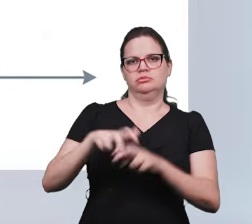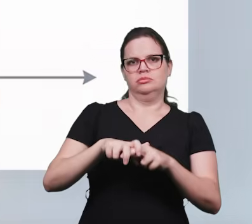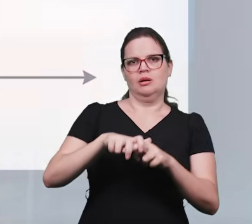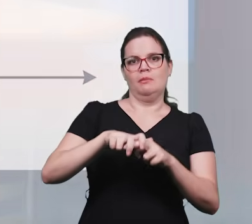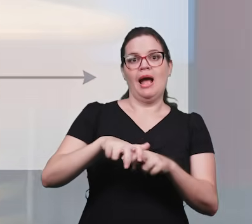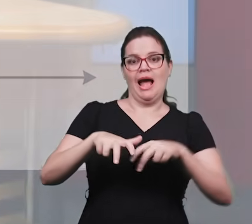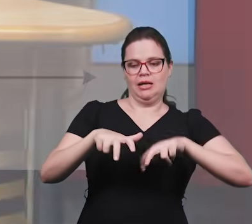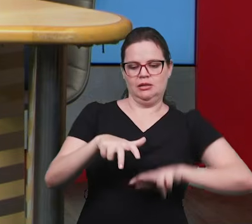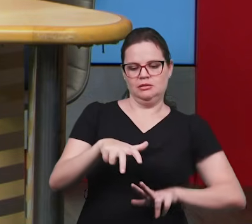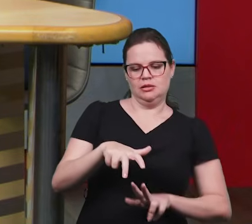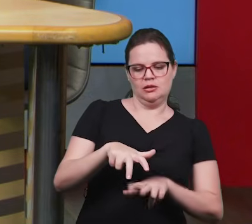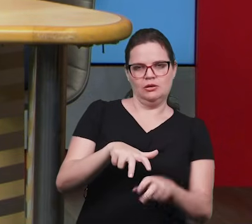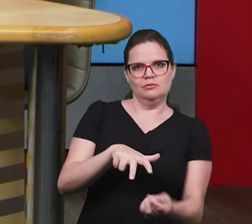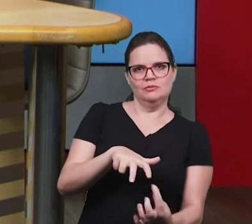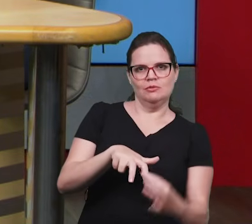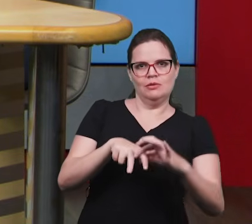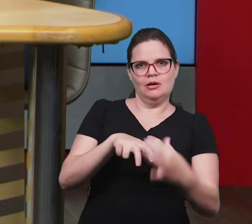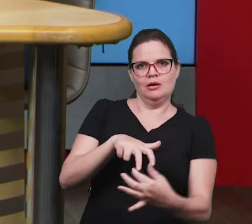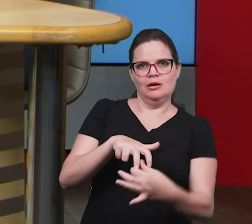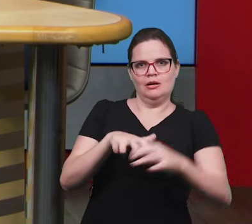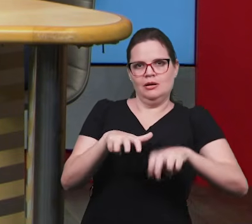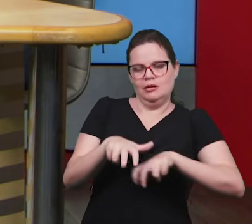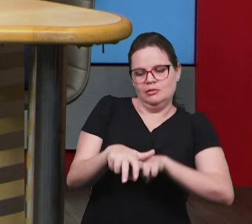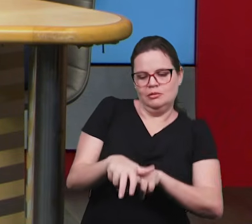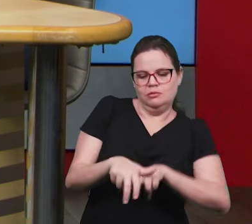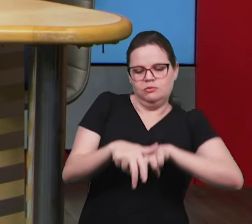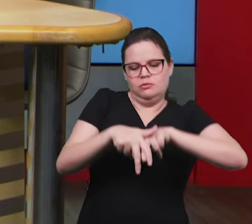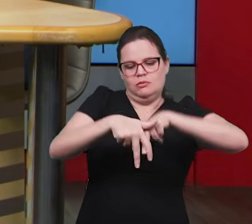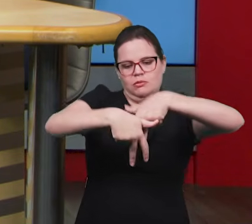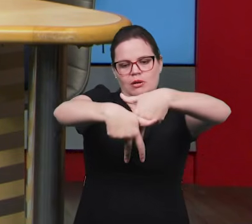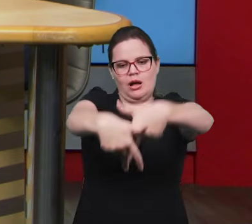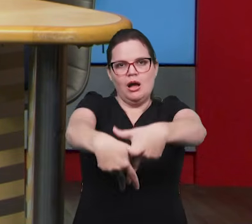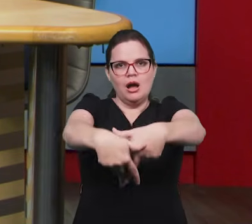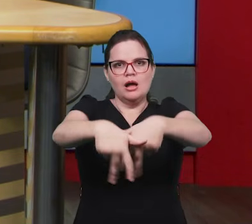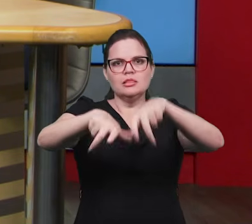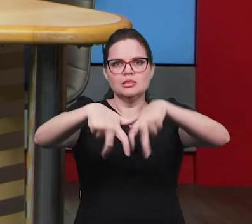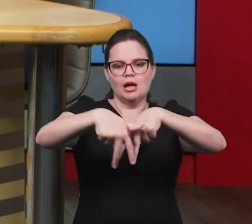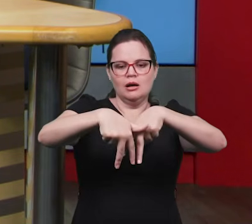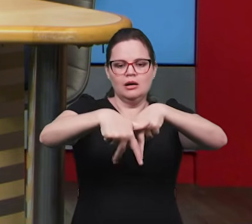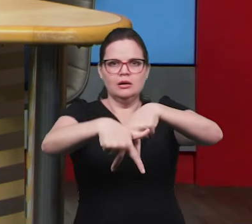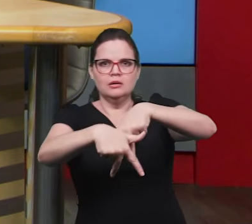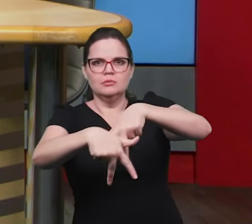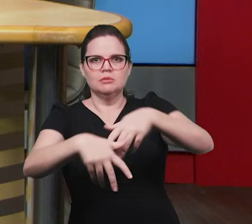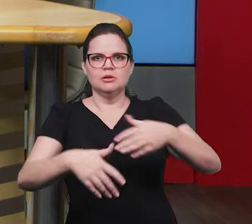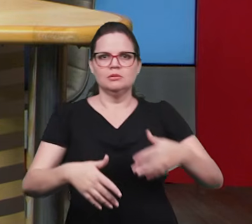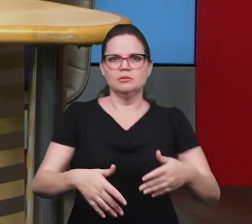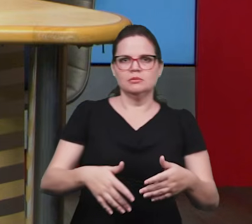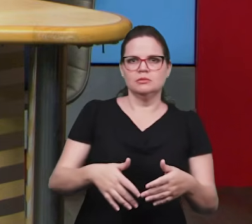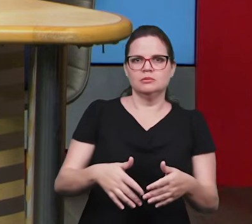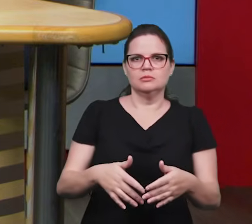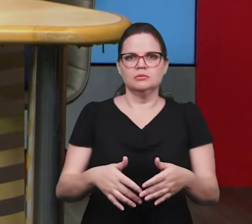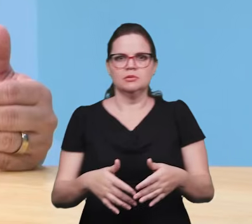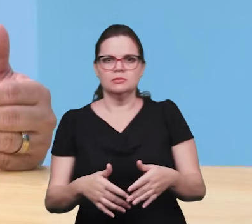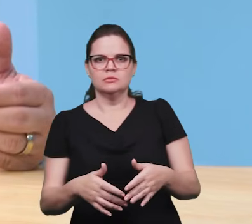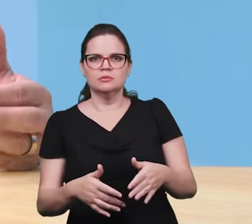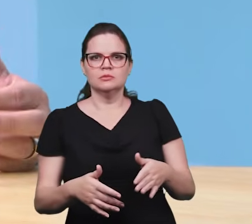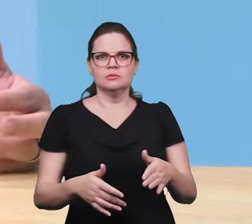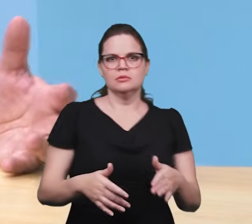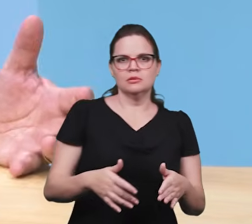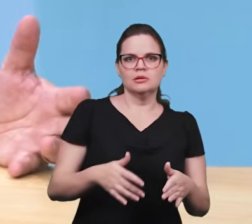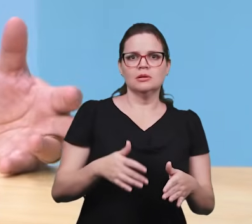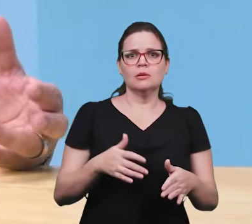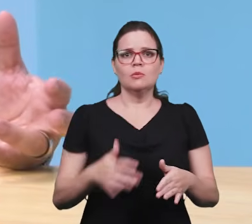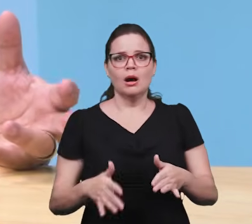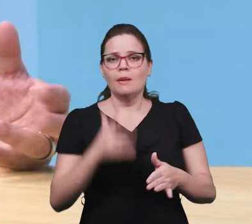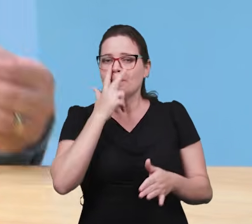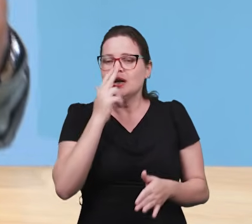esses experimentos, a pessoa levantar e conseguir dar esses 3, 4 passos, para aquela pessoa é uma vitória incrível, cara, porque ela fica... alegria,